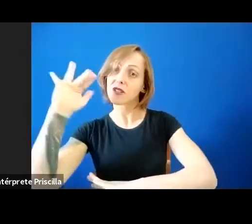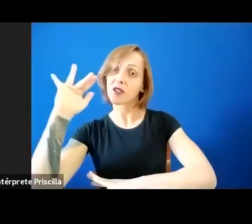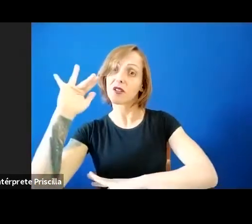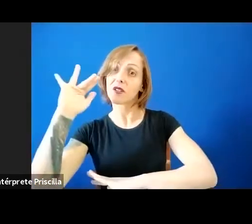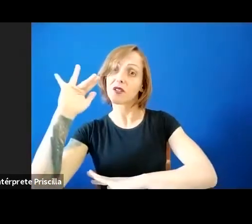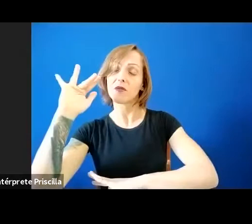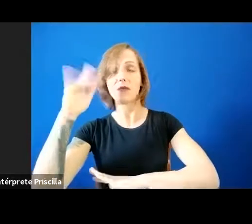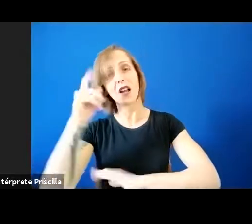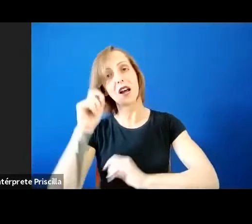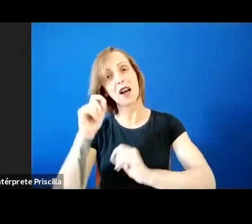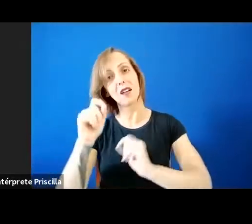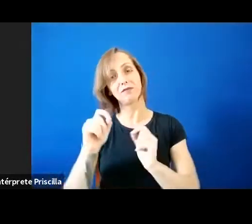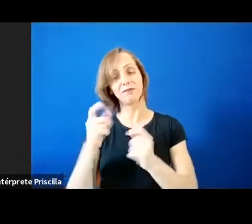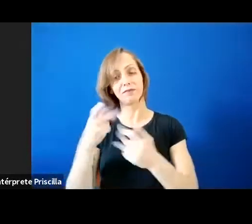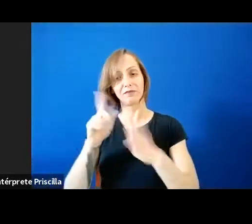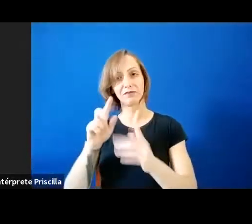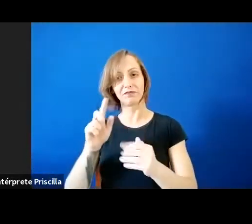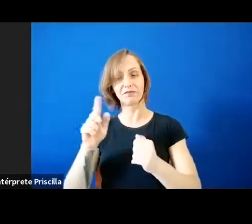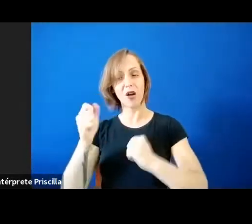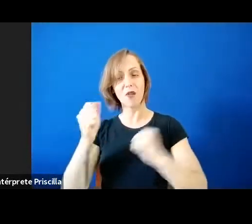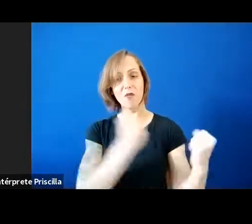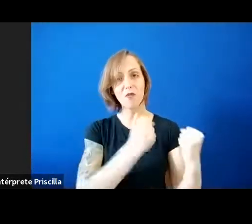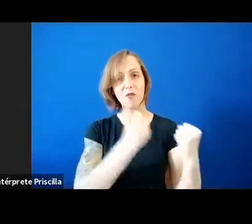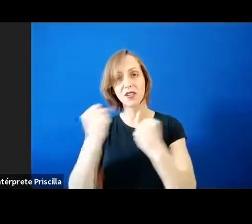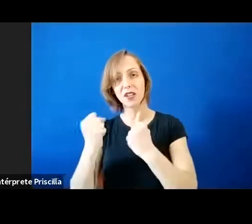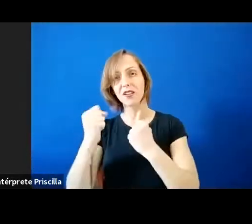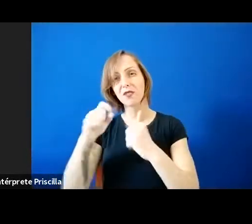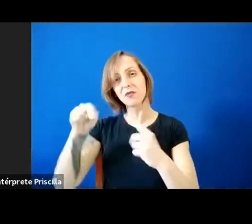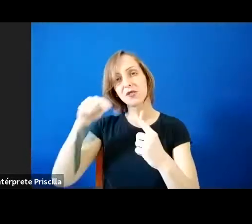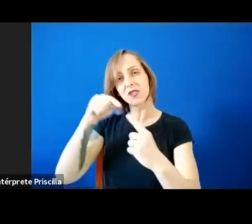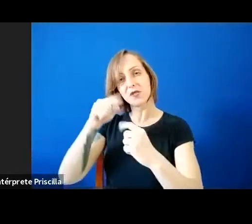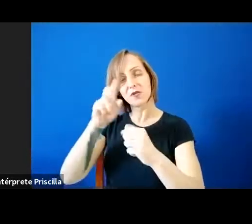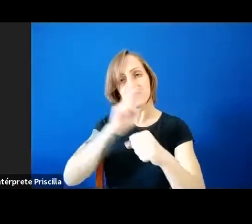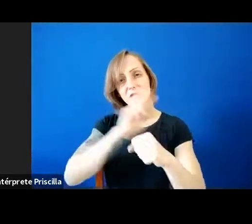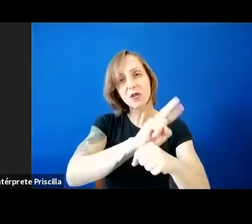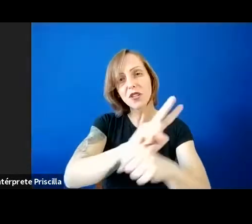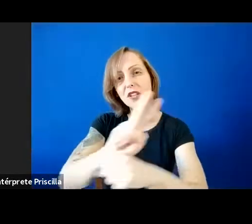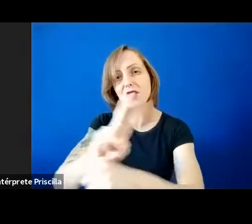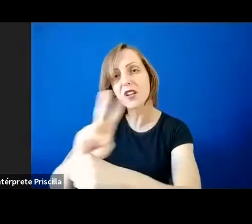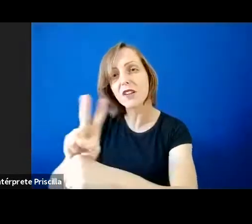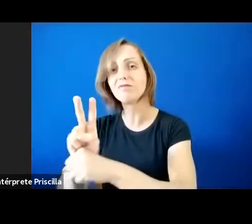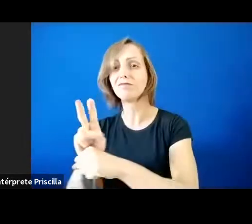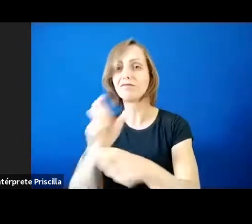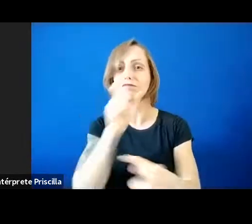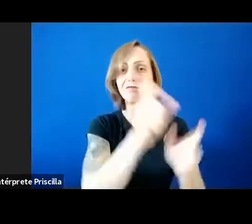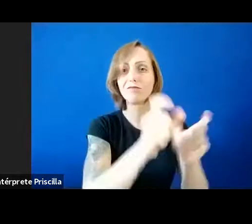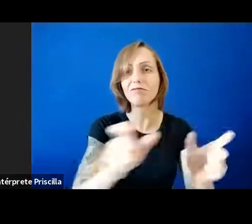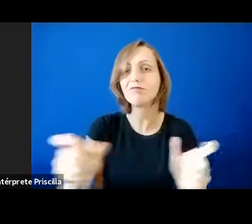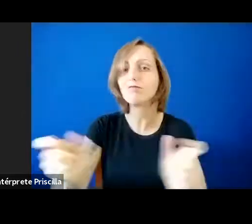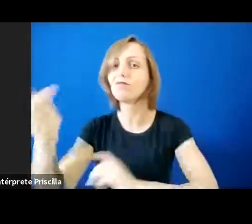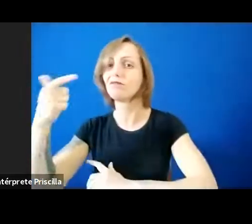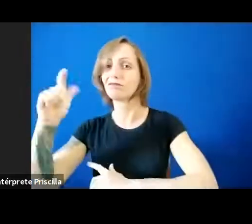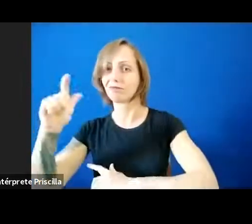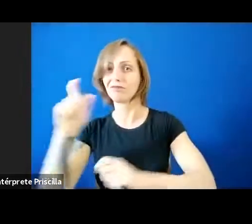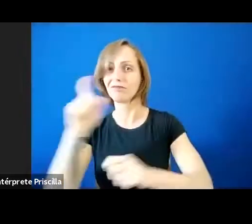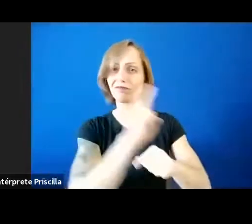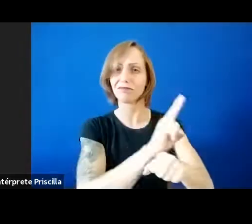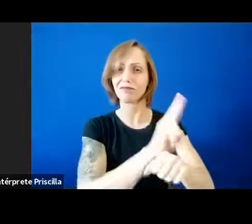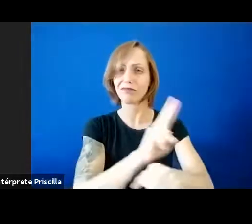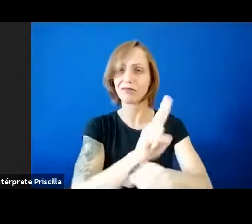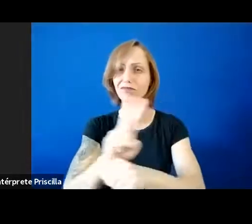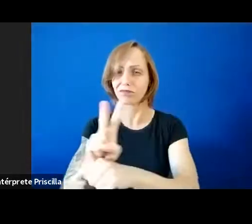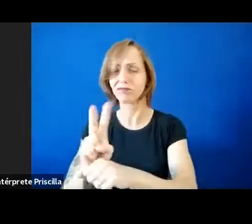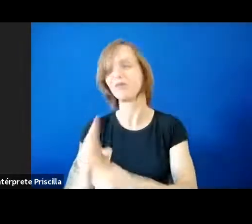né? Os outros seres. E aí, então, a partir daí,